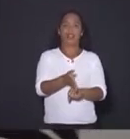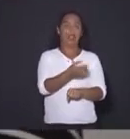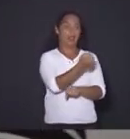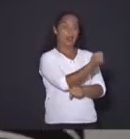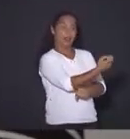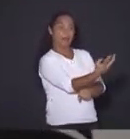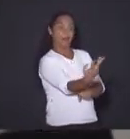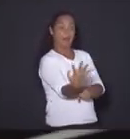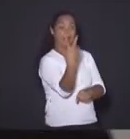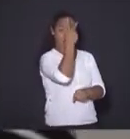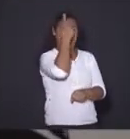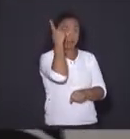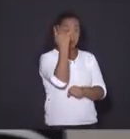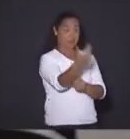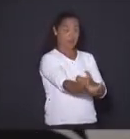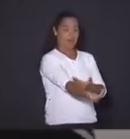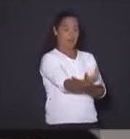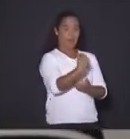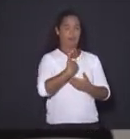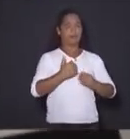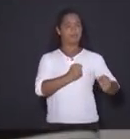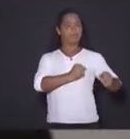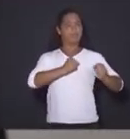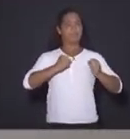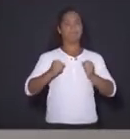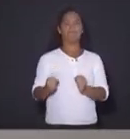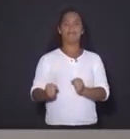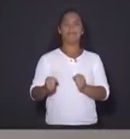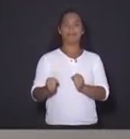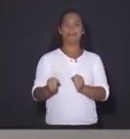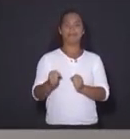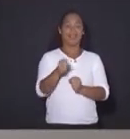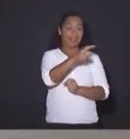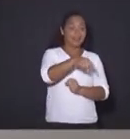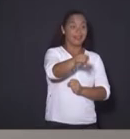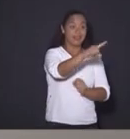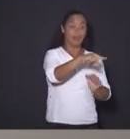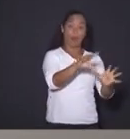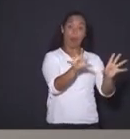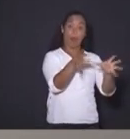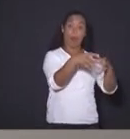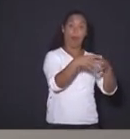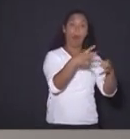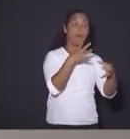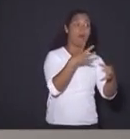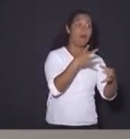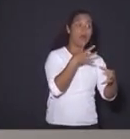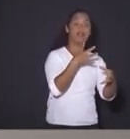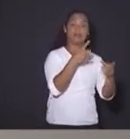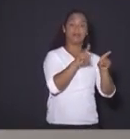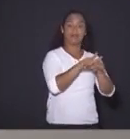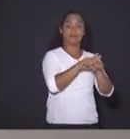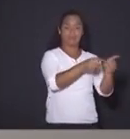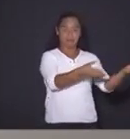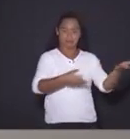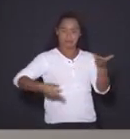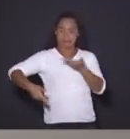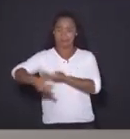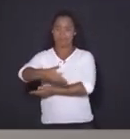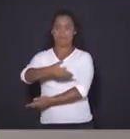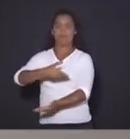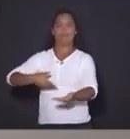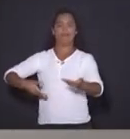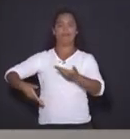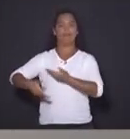entram nesses espaços com tudo seus conhecimentos também entram e esses conhecimentos muitas vezes eles